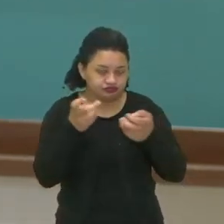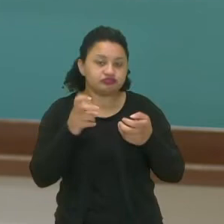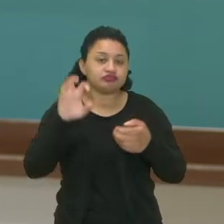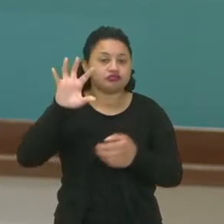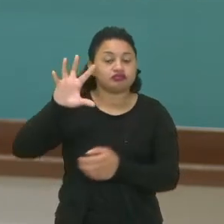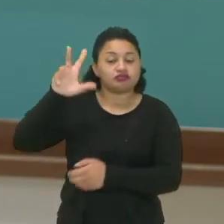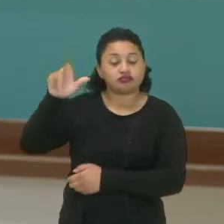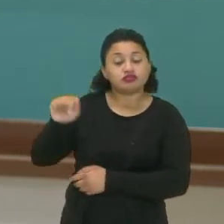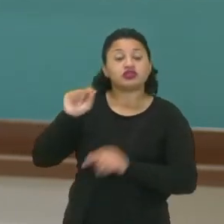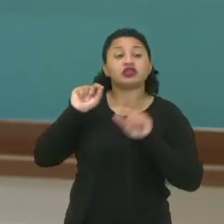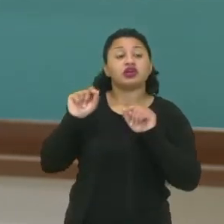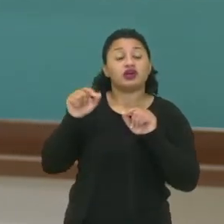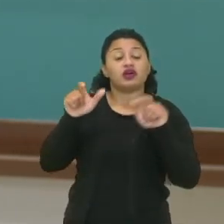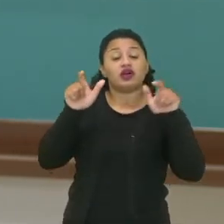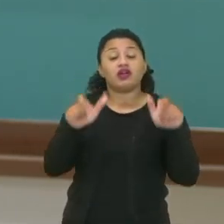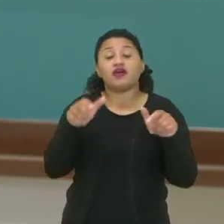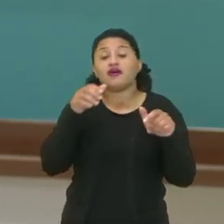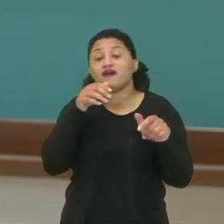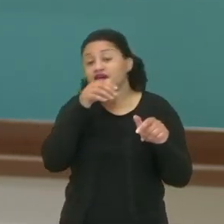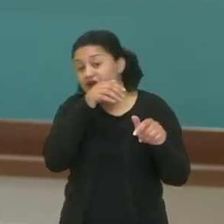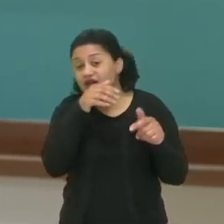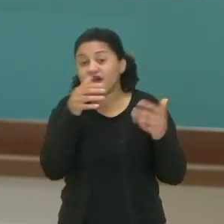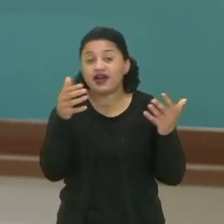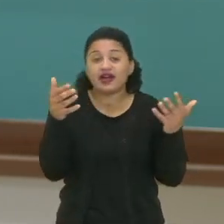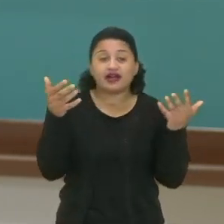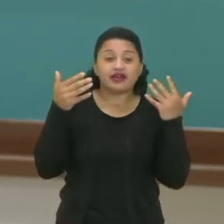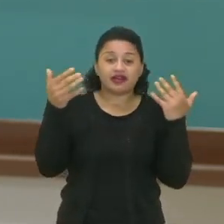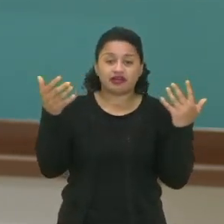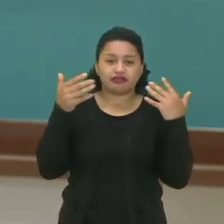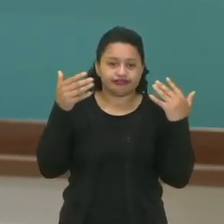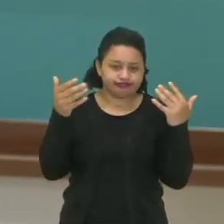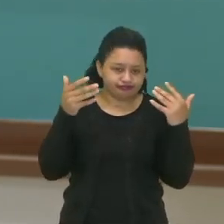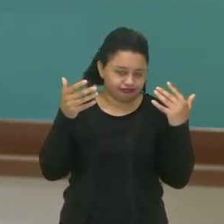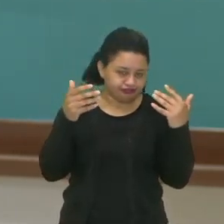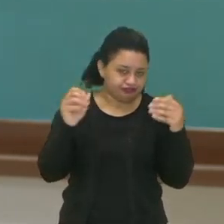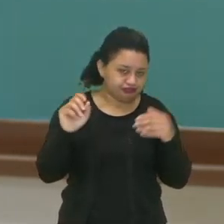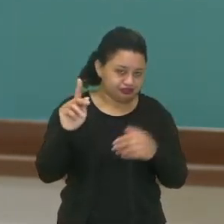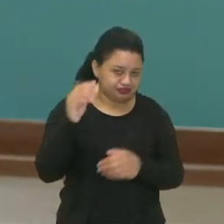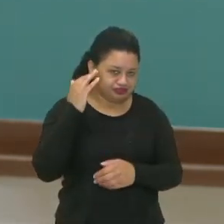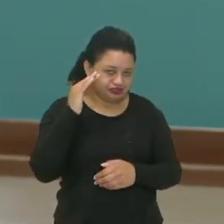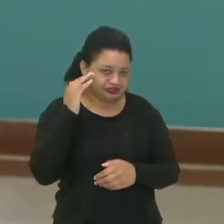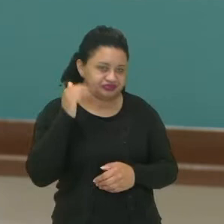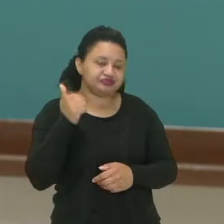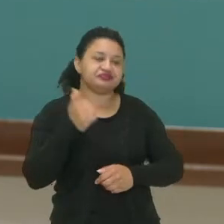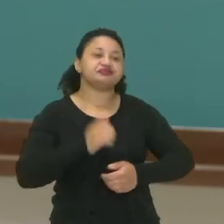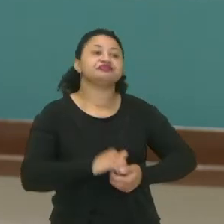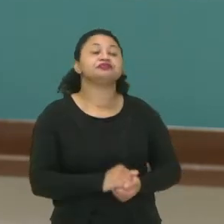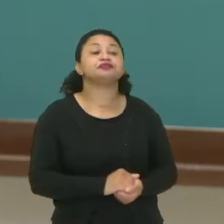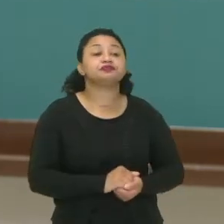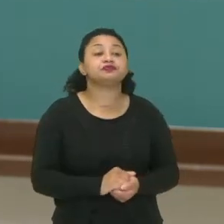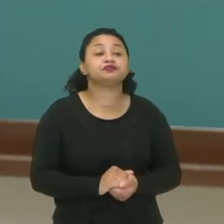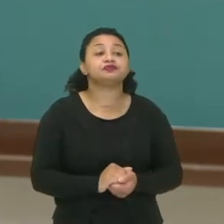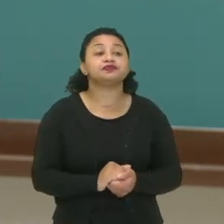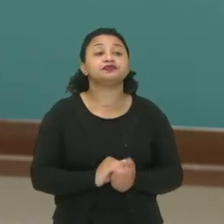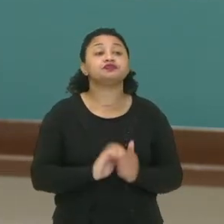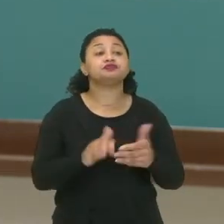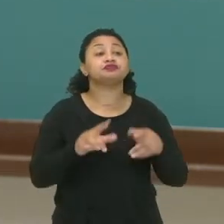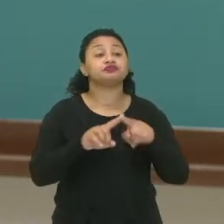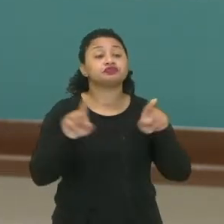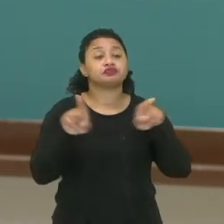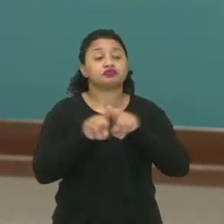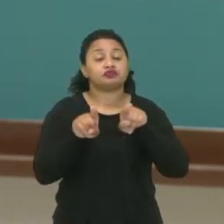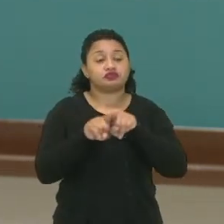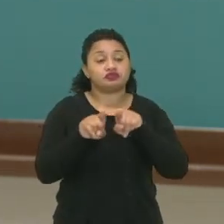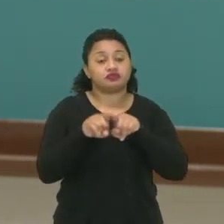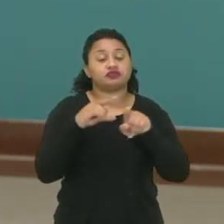modo geral, é um continente quente, possui climas, no geral, quentes, beleza? Muito bem. Mas também tem aí